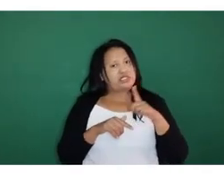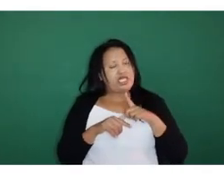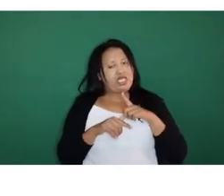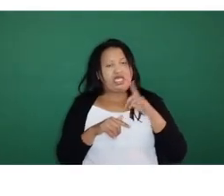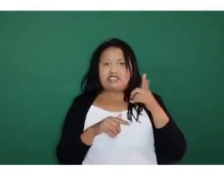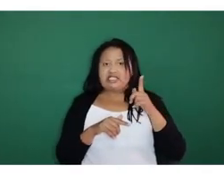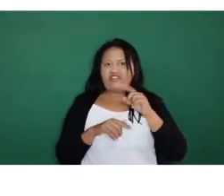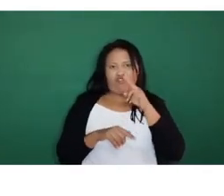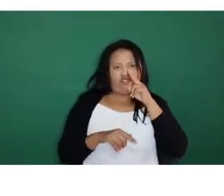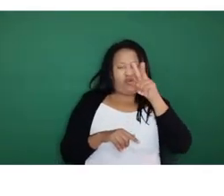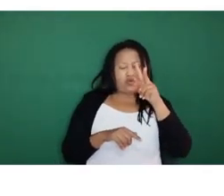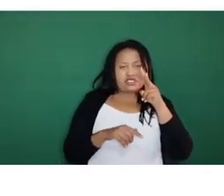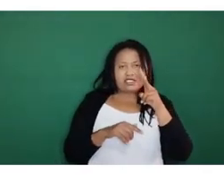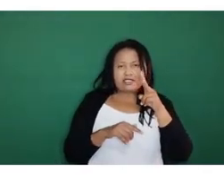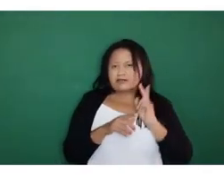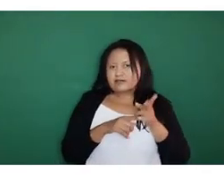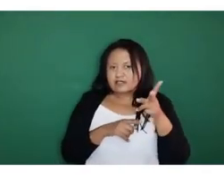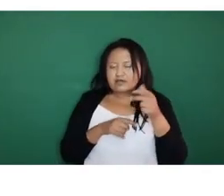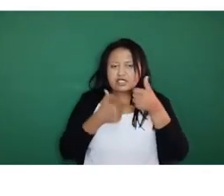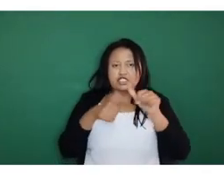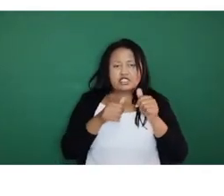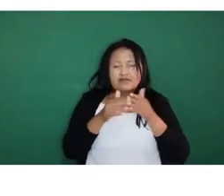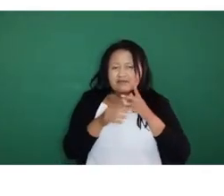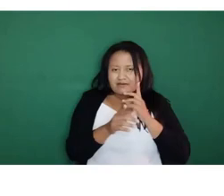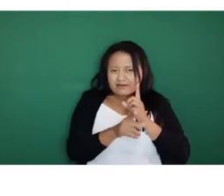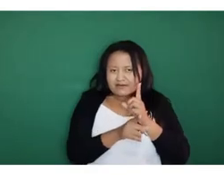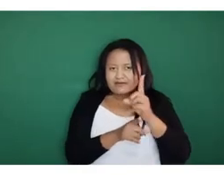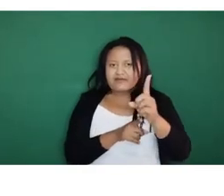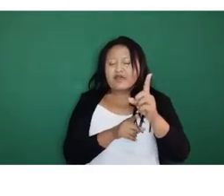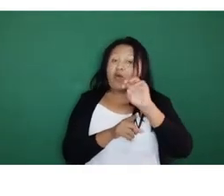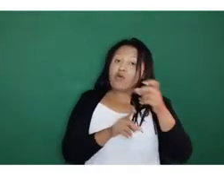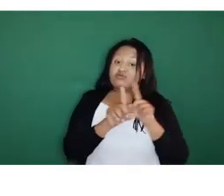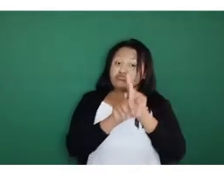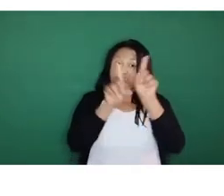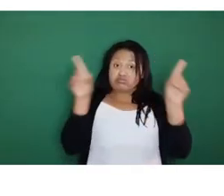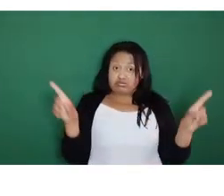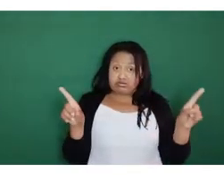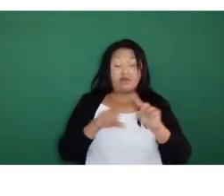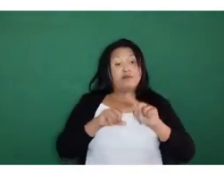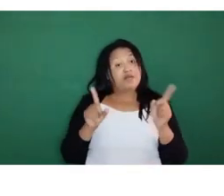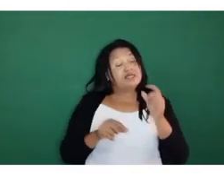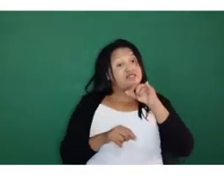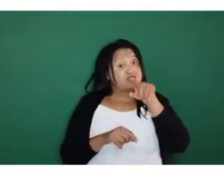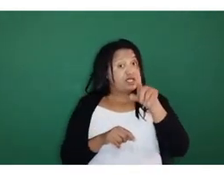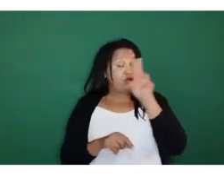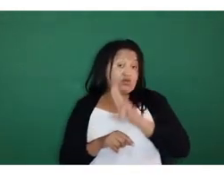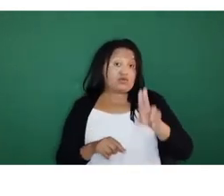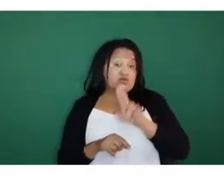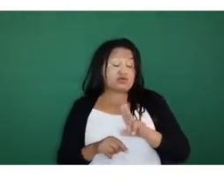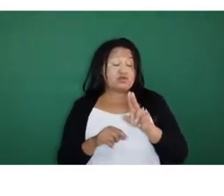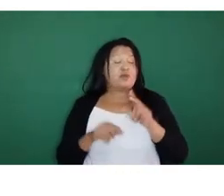nenhuma força constante que esteja na mesma direção nem com a direção diferente mas que você use